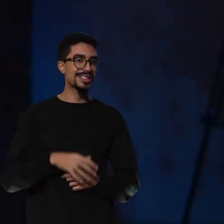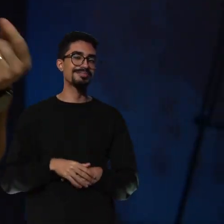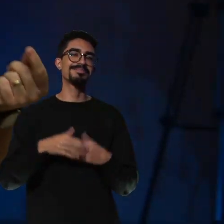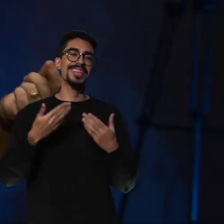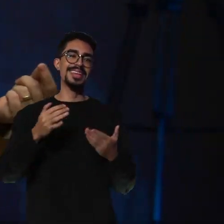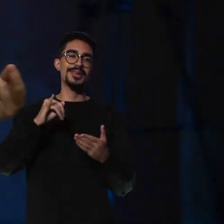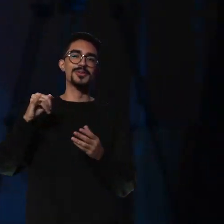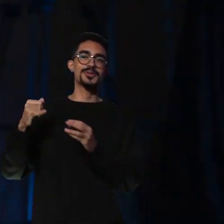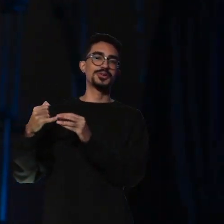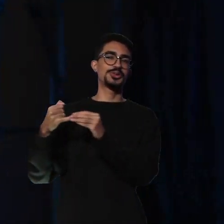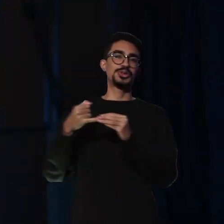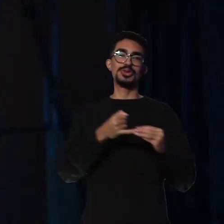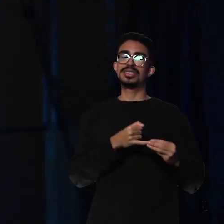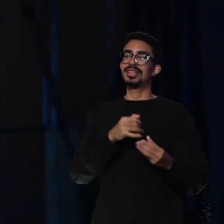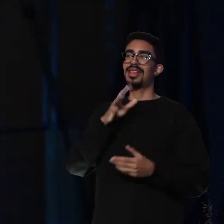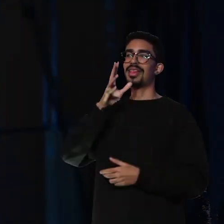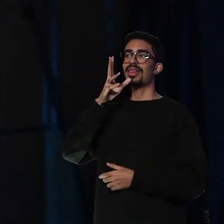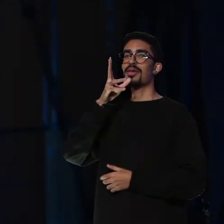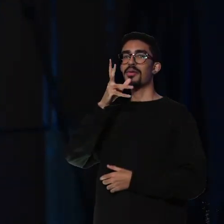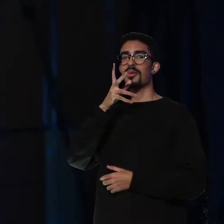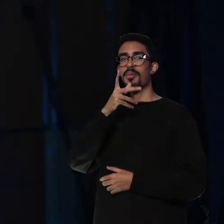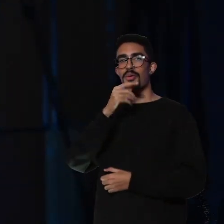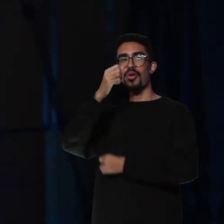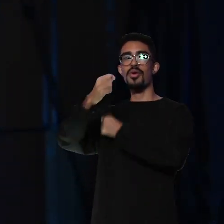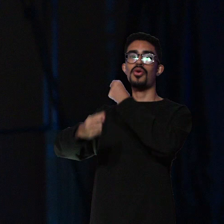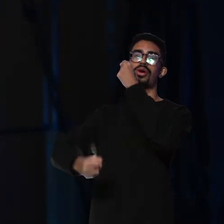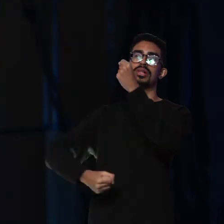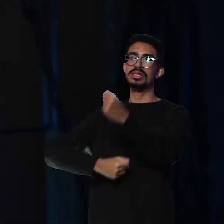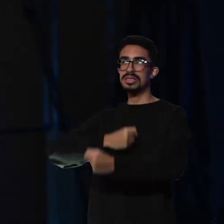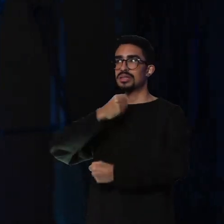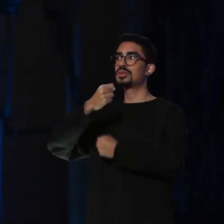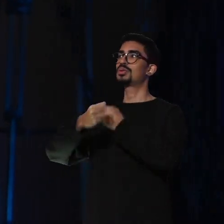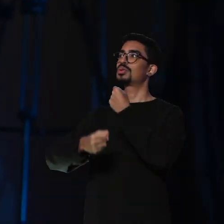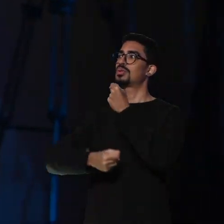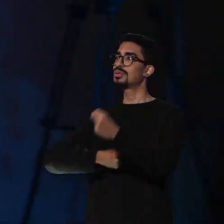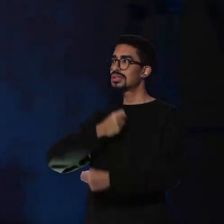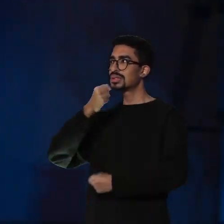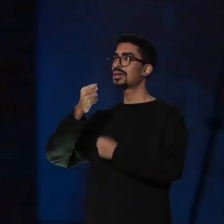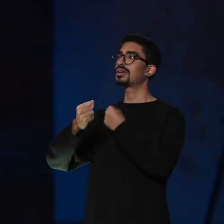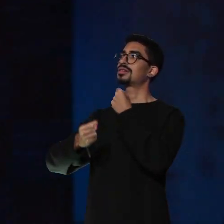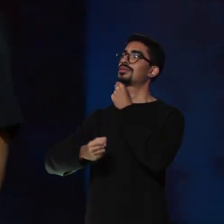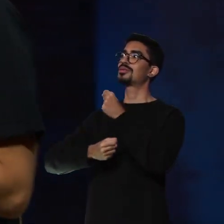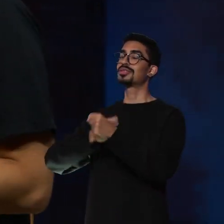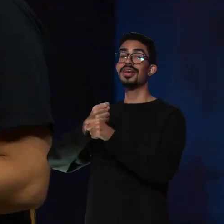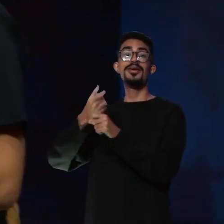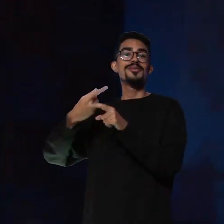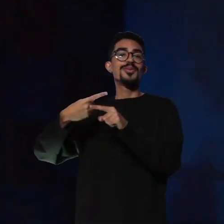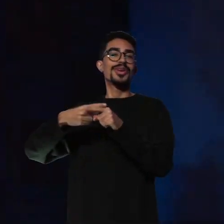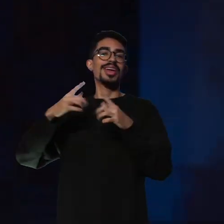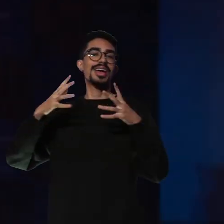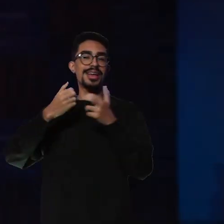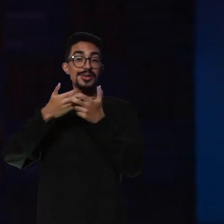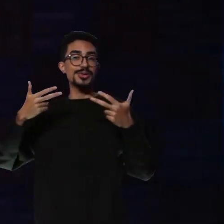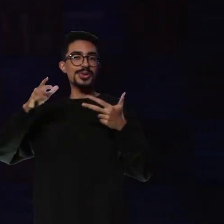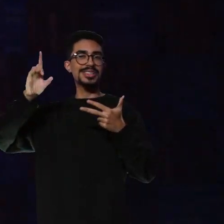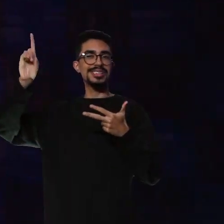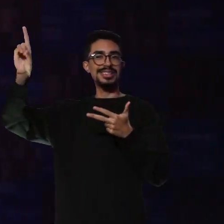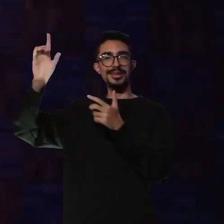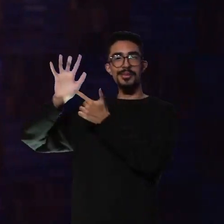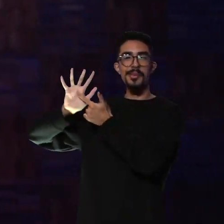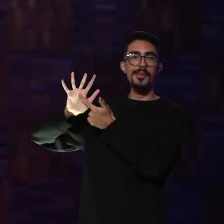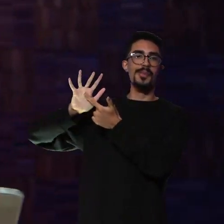faltou maturidade, faltou discernimento, porque nem tudo que Deus revela, nem tudo que Deus fala é